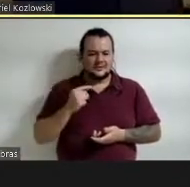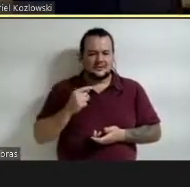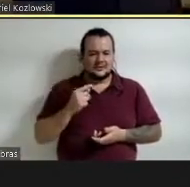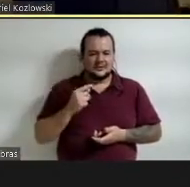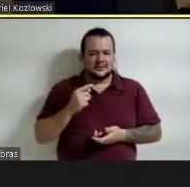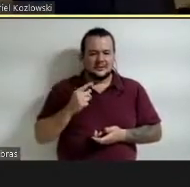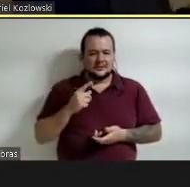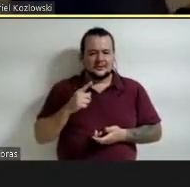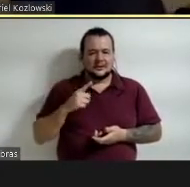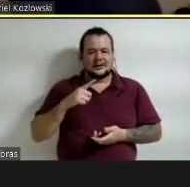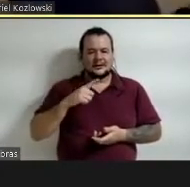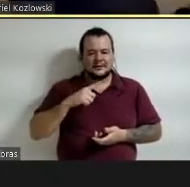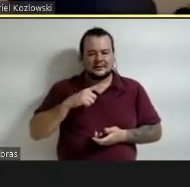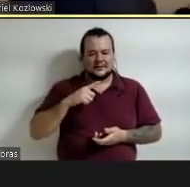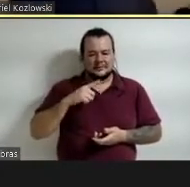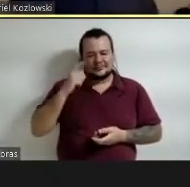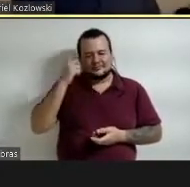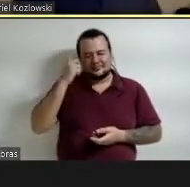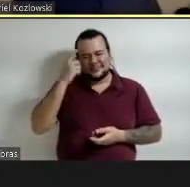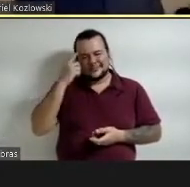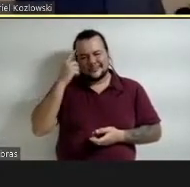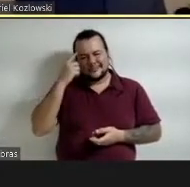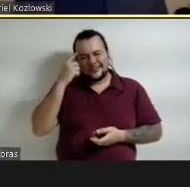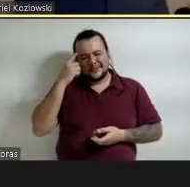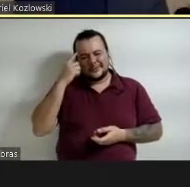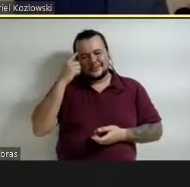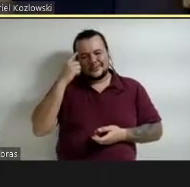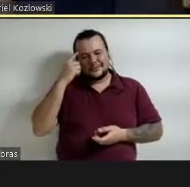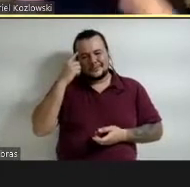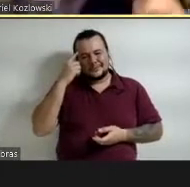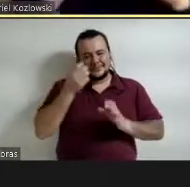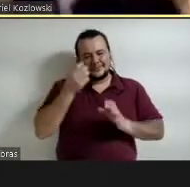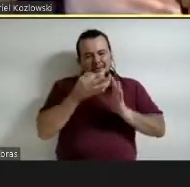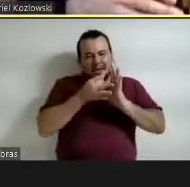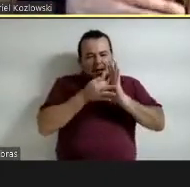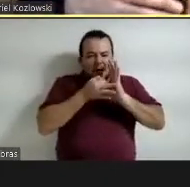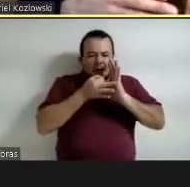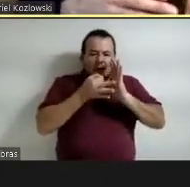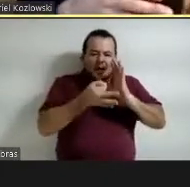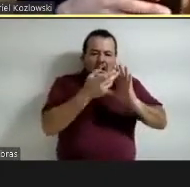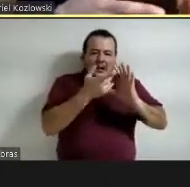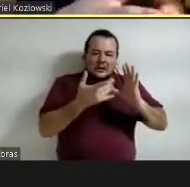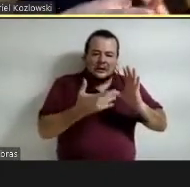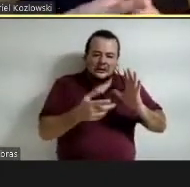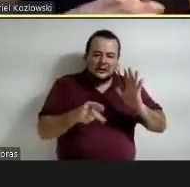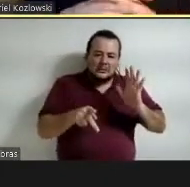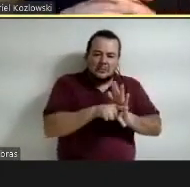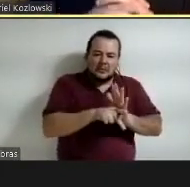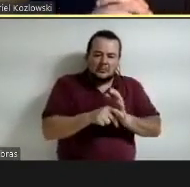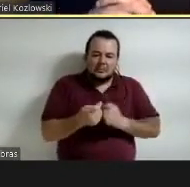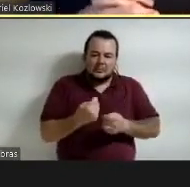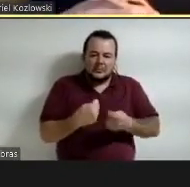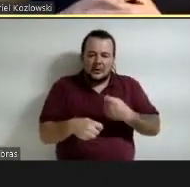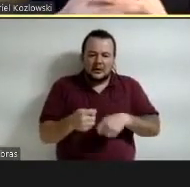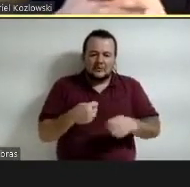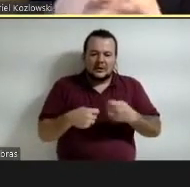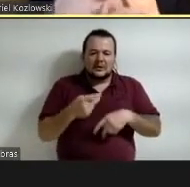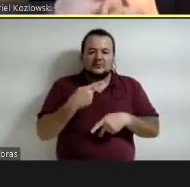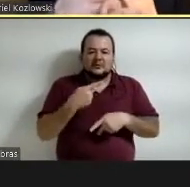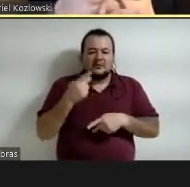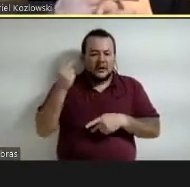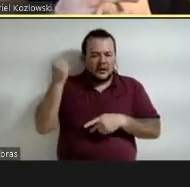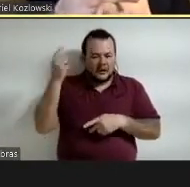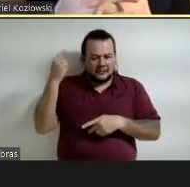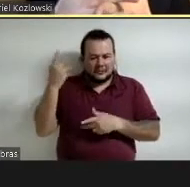que repensa que a crítica ao capitalismo que eles colocaram antes com